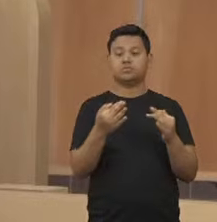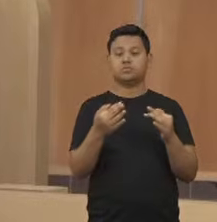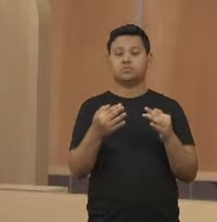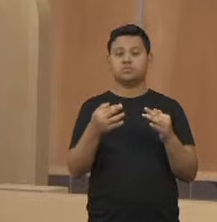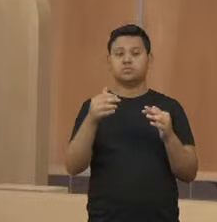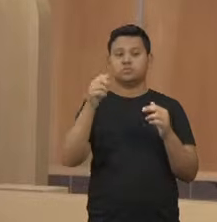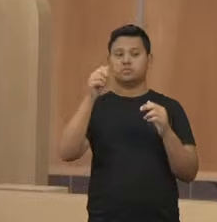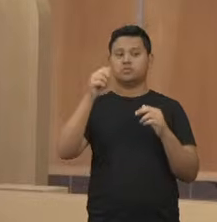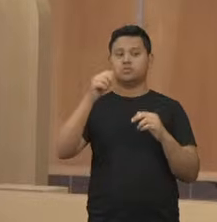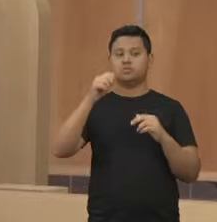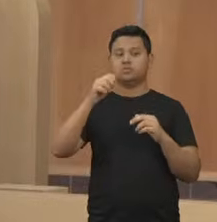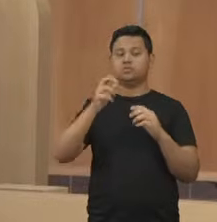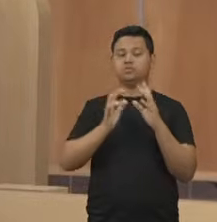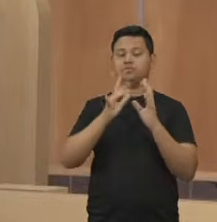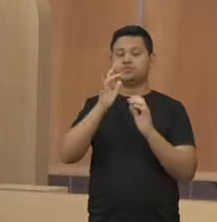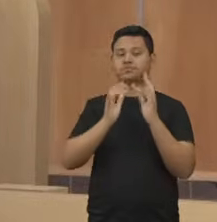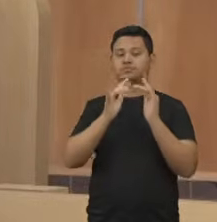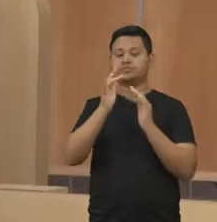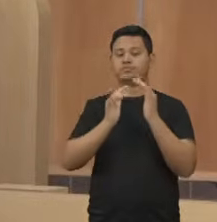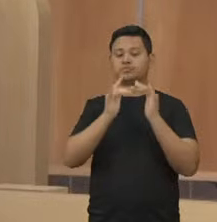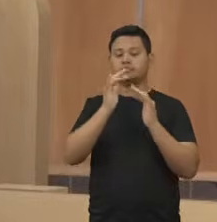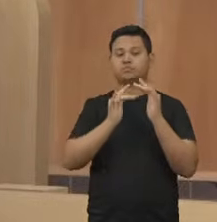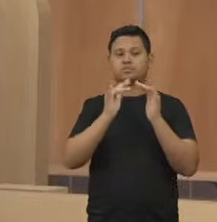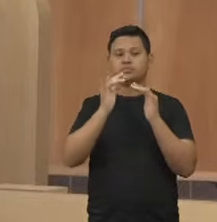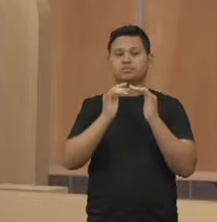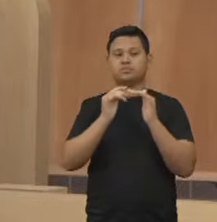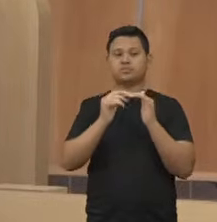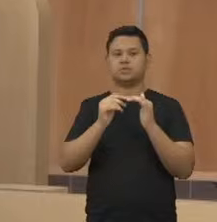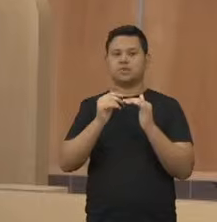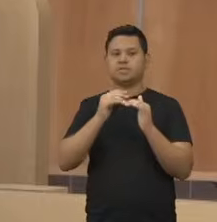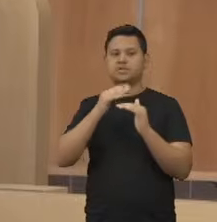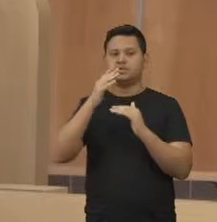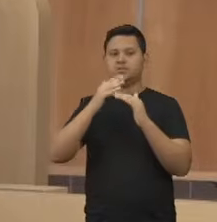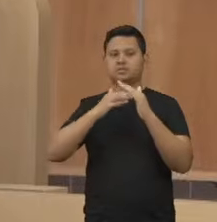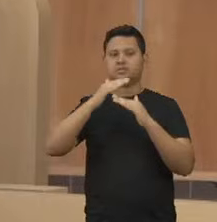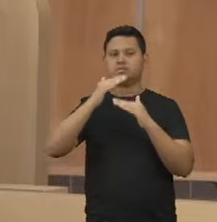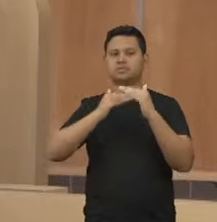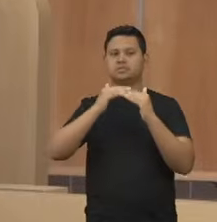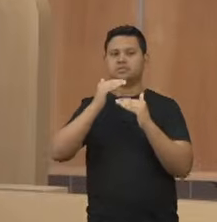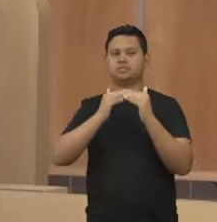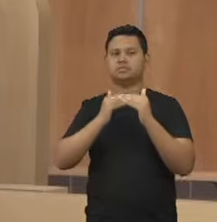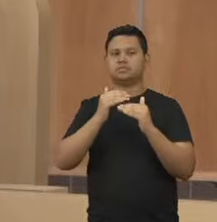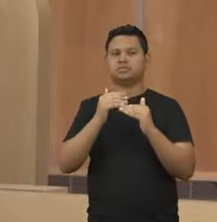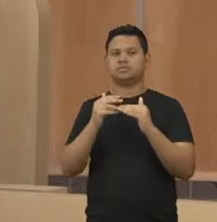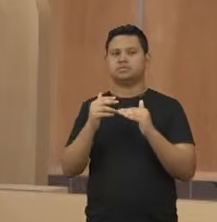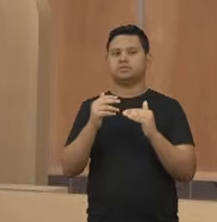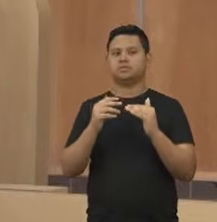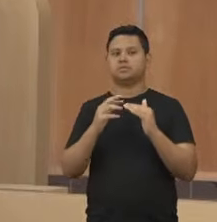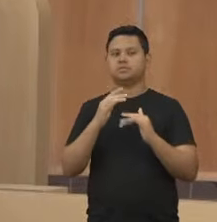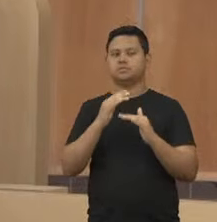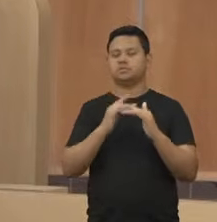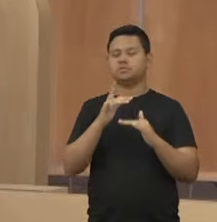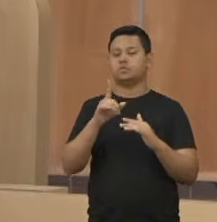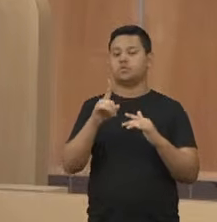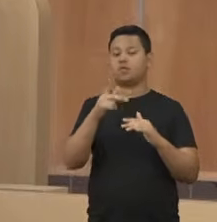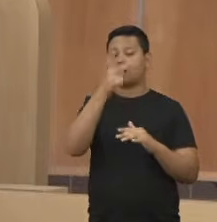neurodivergentes. Por quê? O inciso falava o seguinte: famílias que